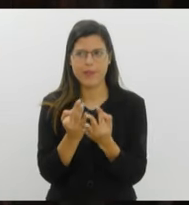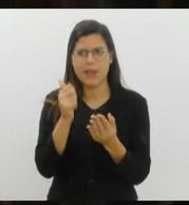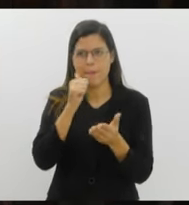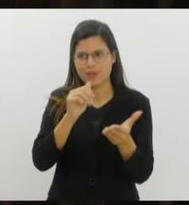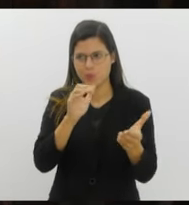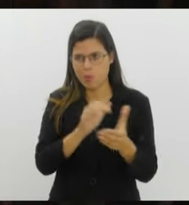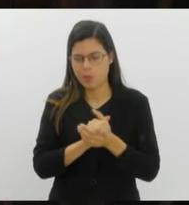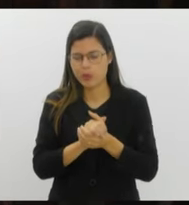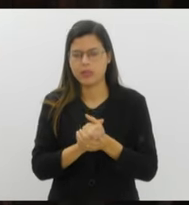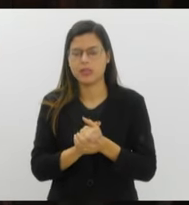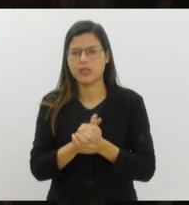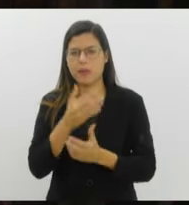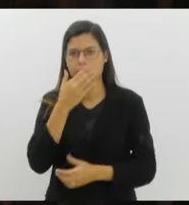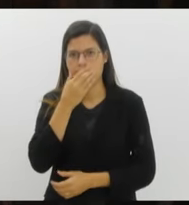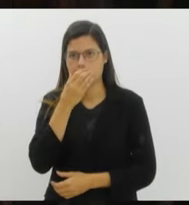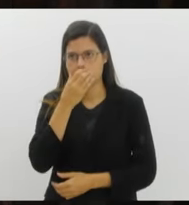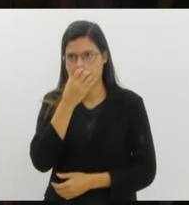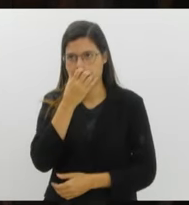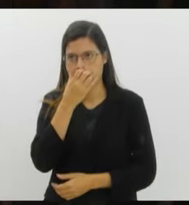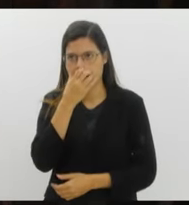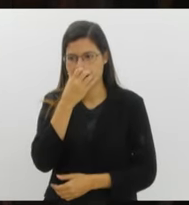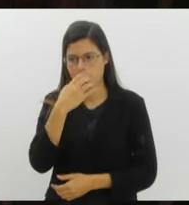esposa,